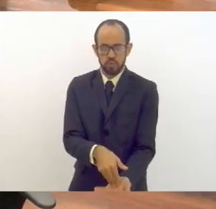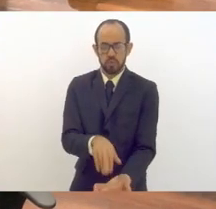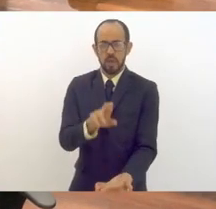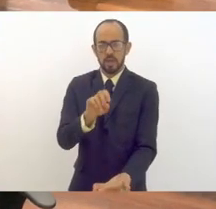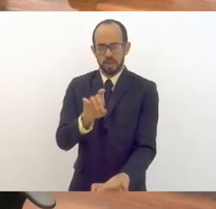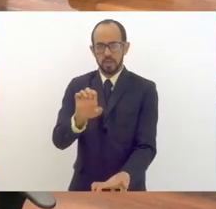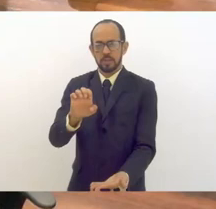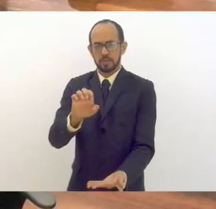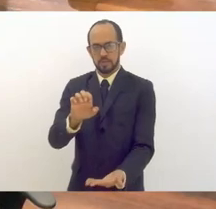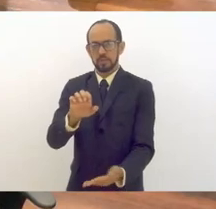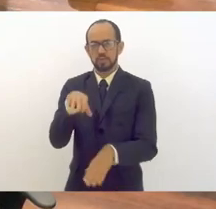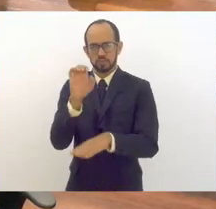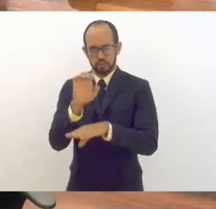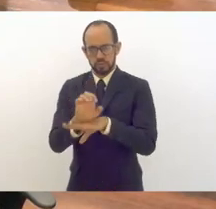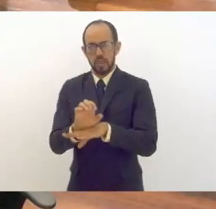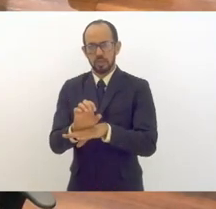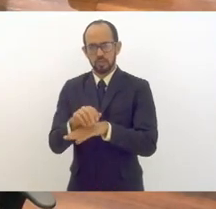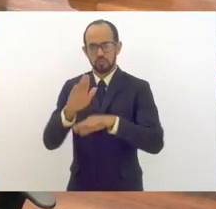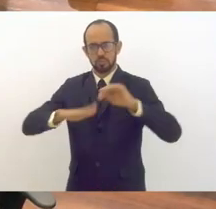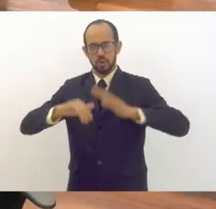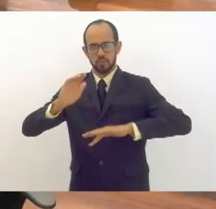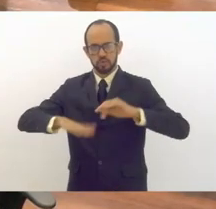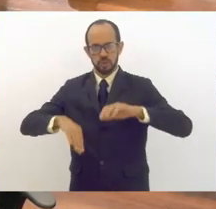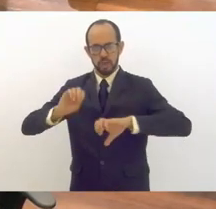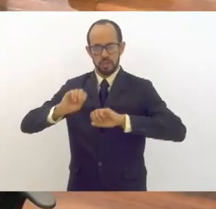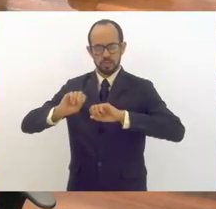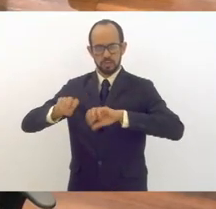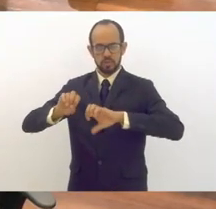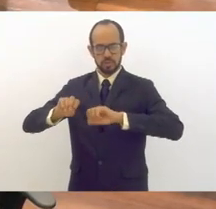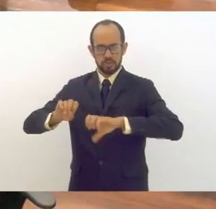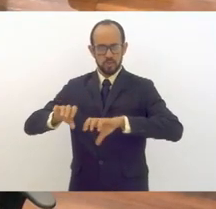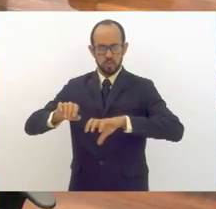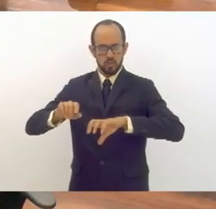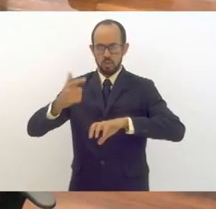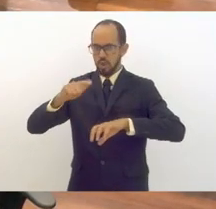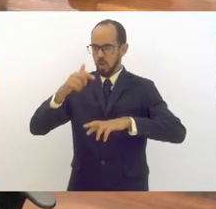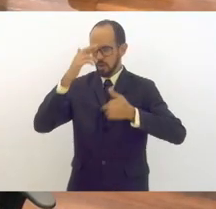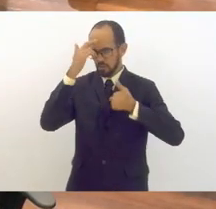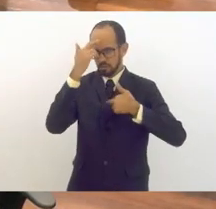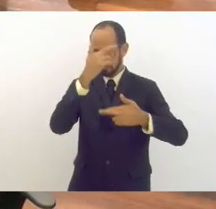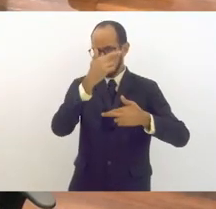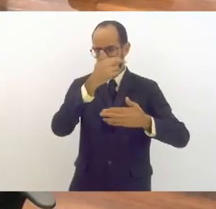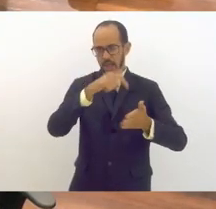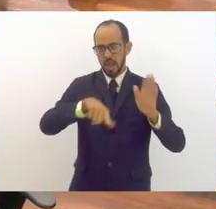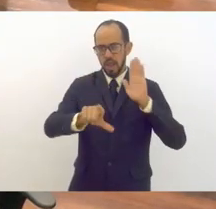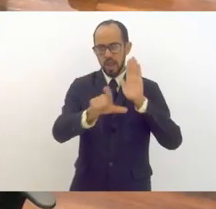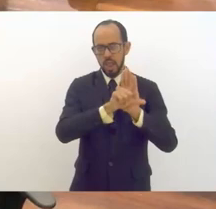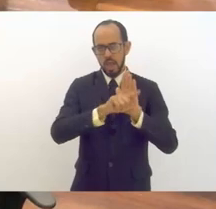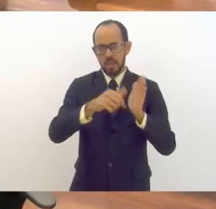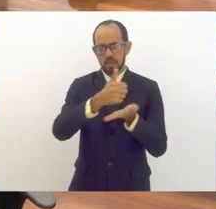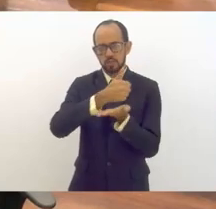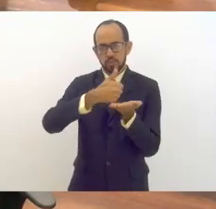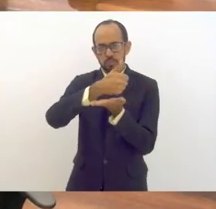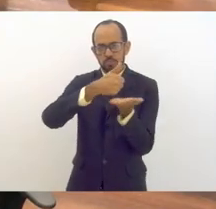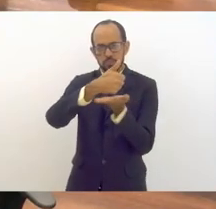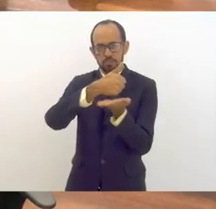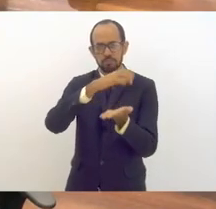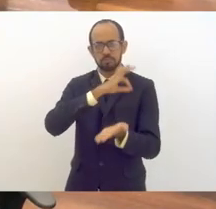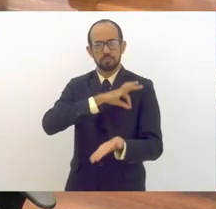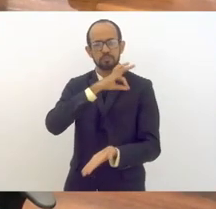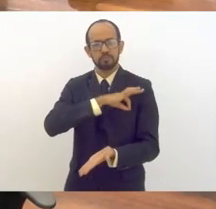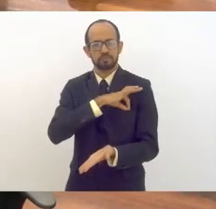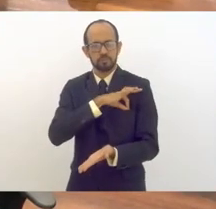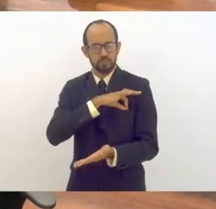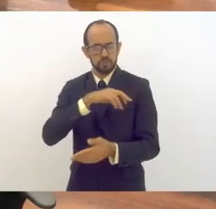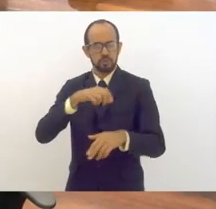na valorização dos profissionais de educação. Não cumpre a lei do piso salarial nacional do magistério e, no